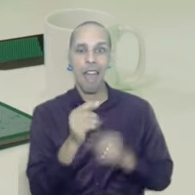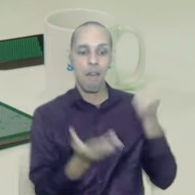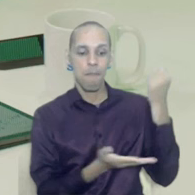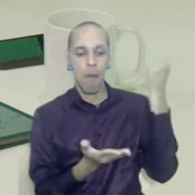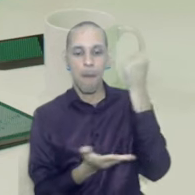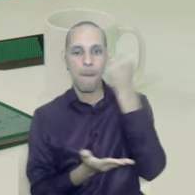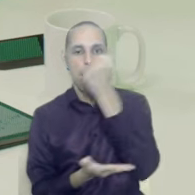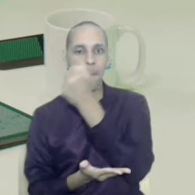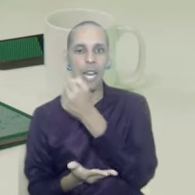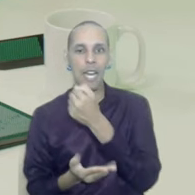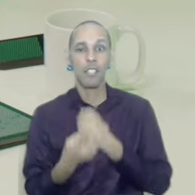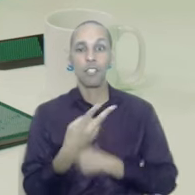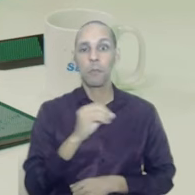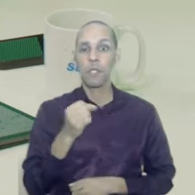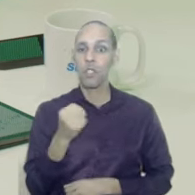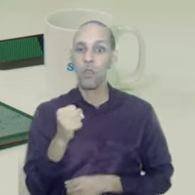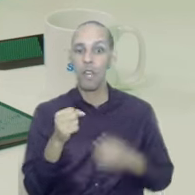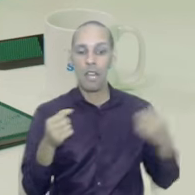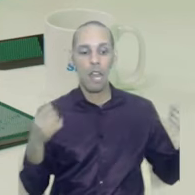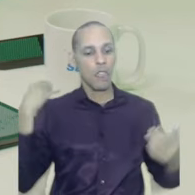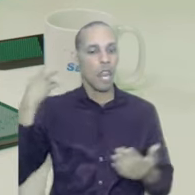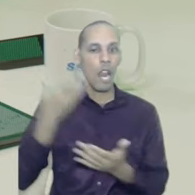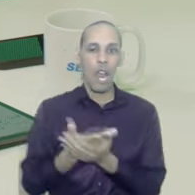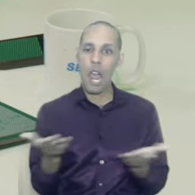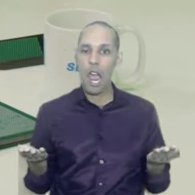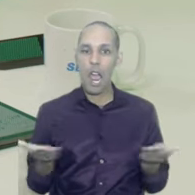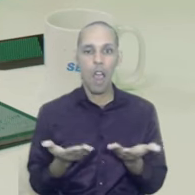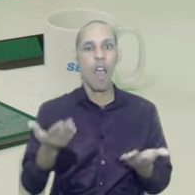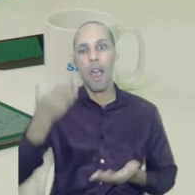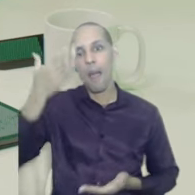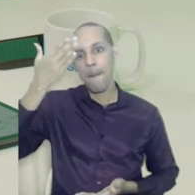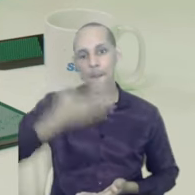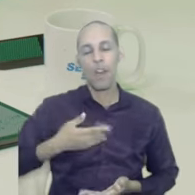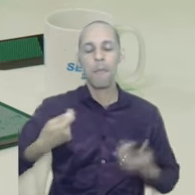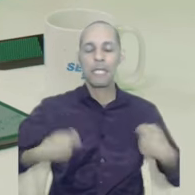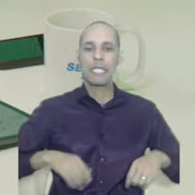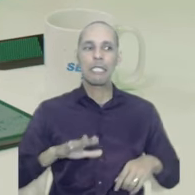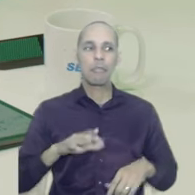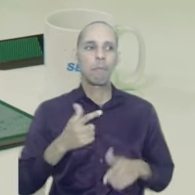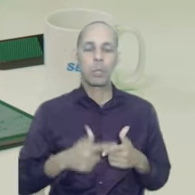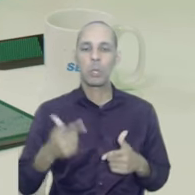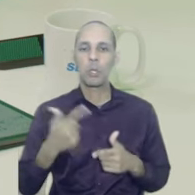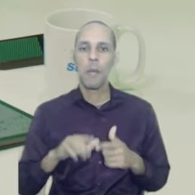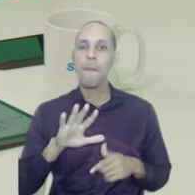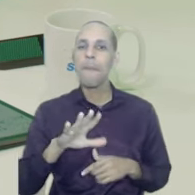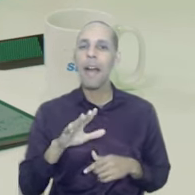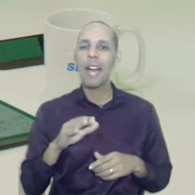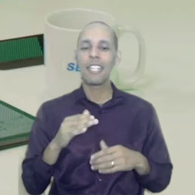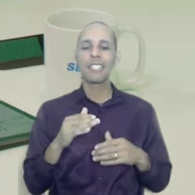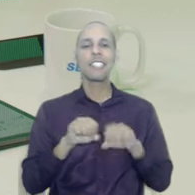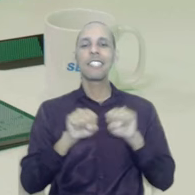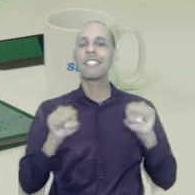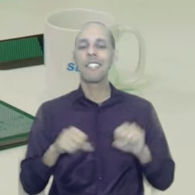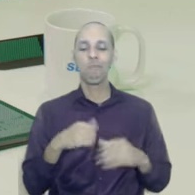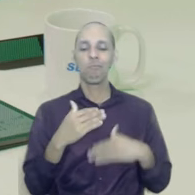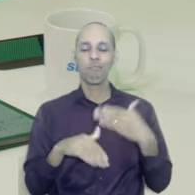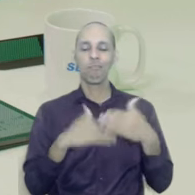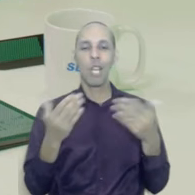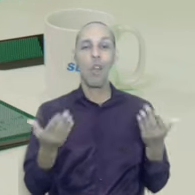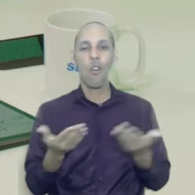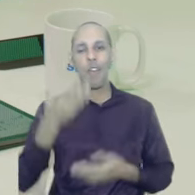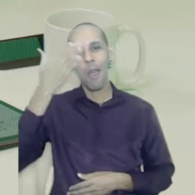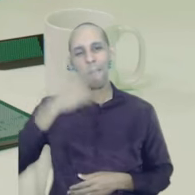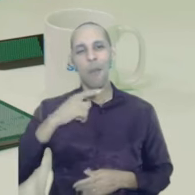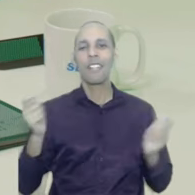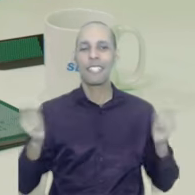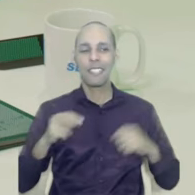isso era um problema e a gente conseguiu a gente desenvolveu o sistema hoje a gente comprova que essa área tá